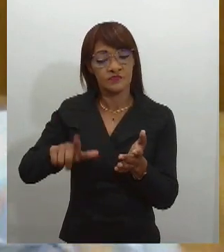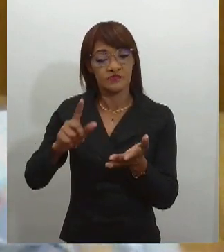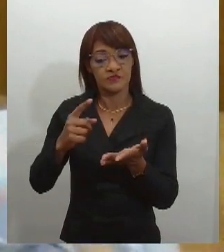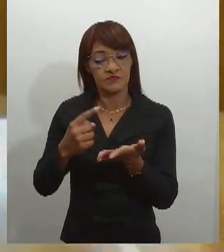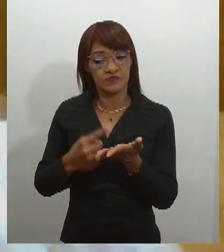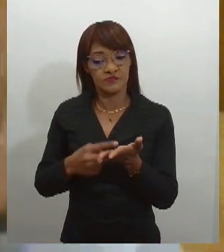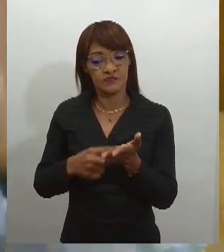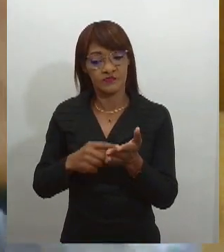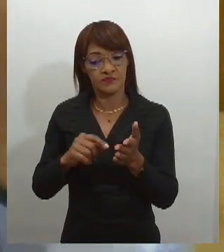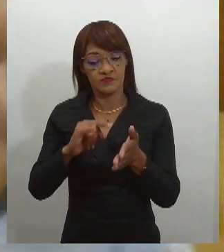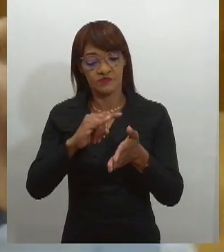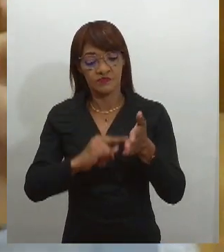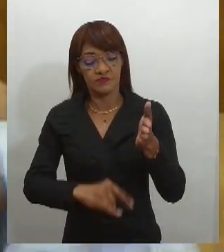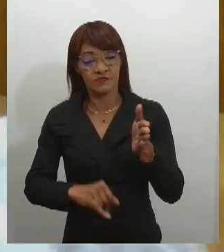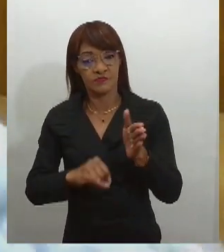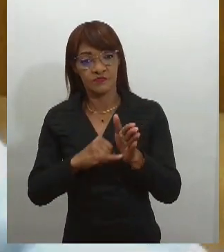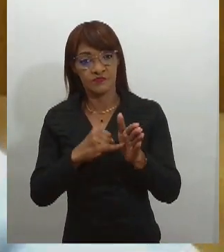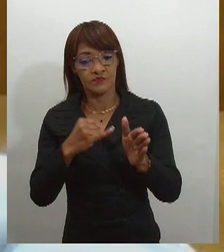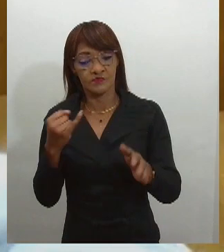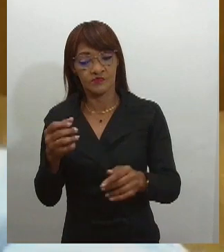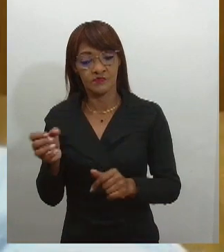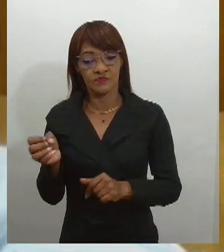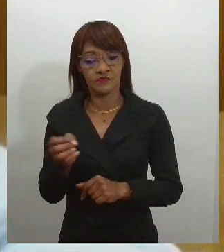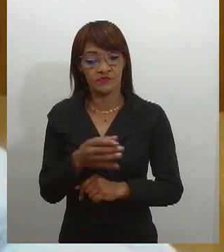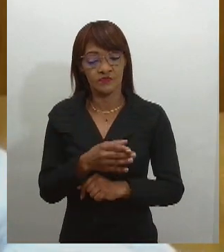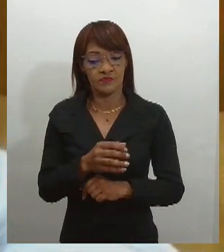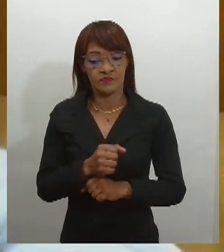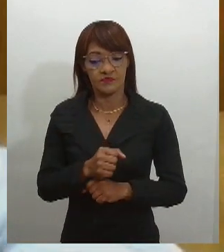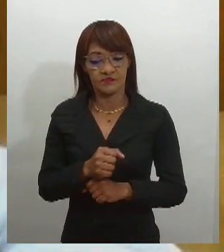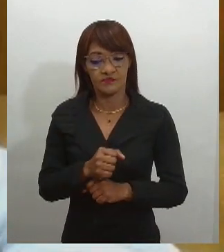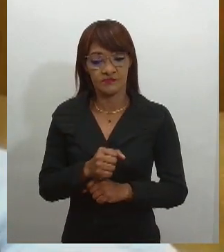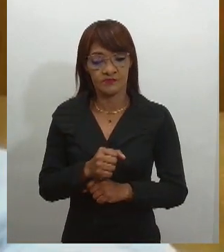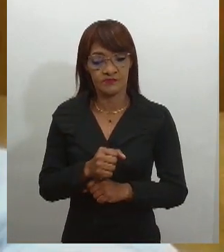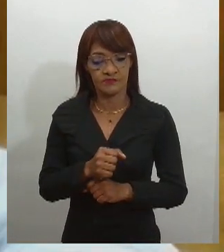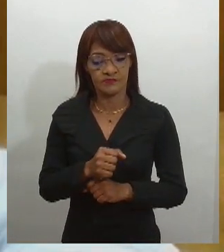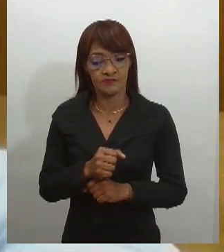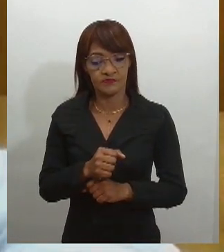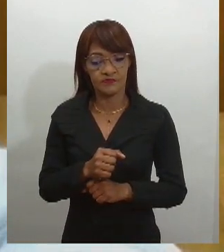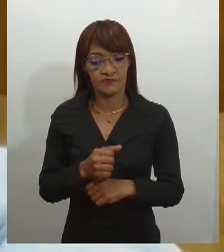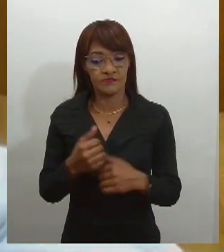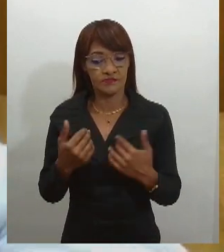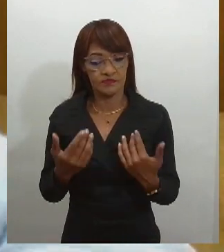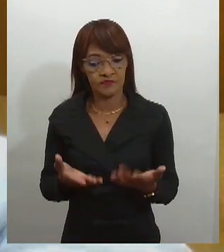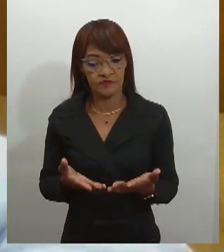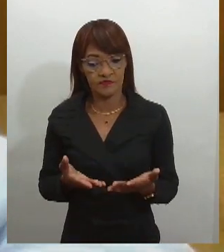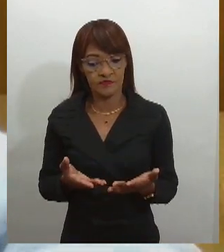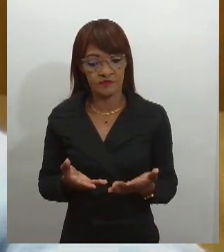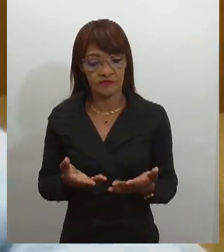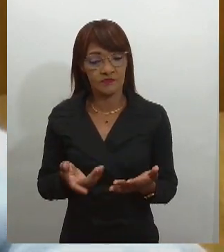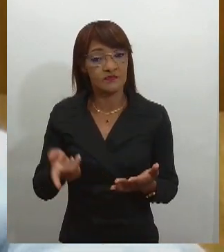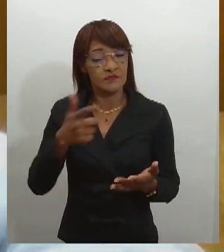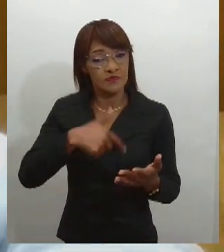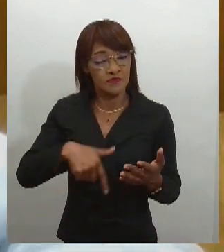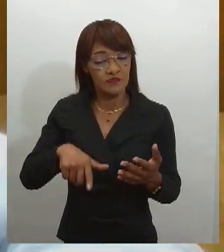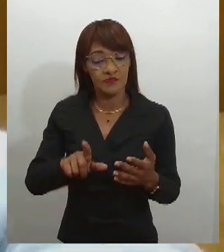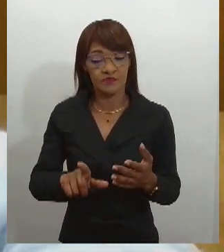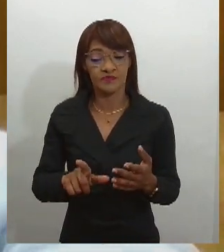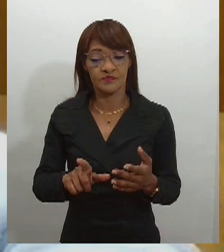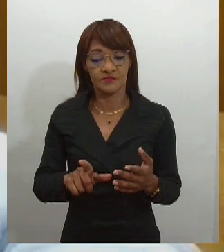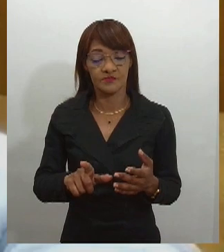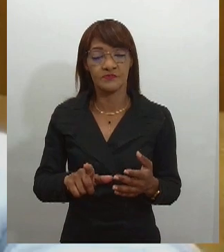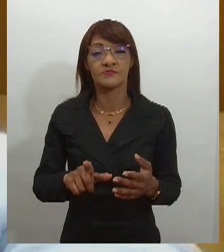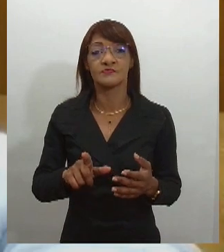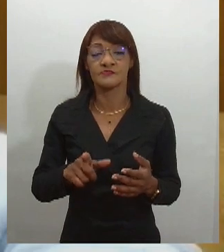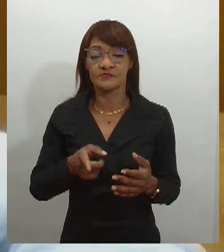novo com os juros já embutidos. Acaba virando quase um juros composto. Então, vai ser difícil, Tiago,